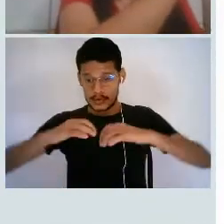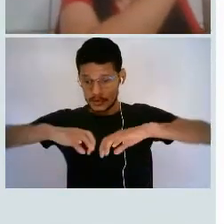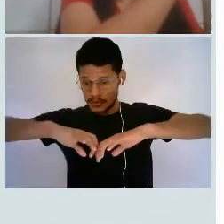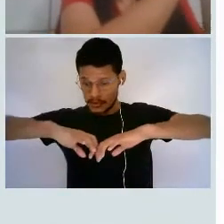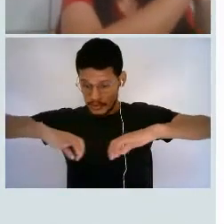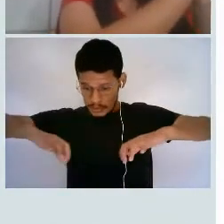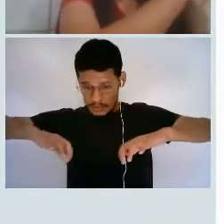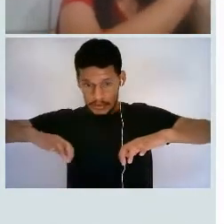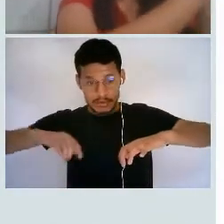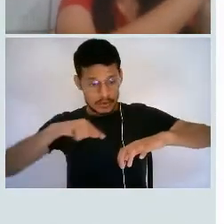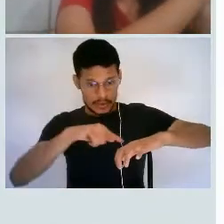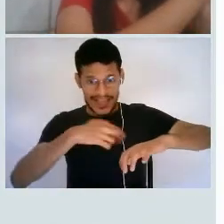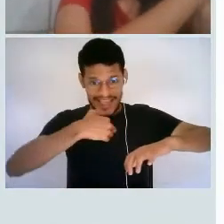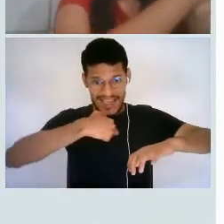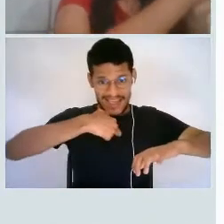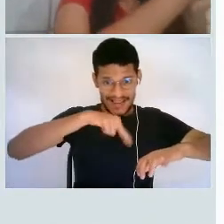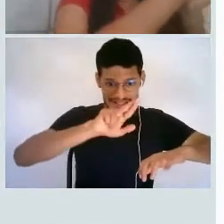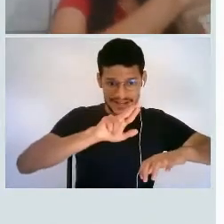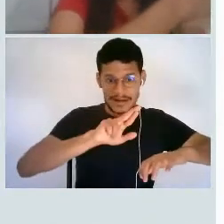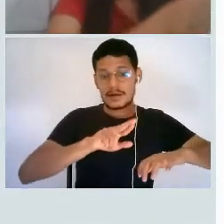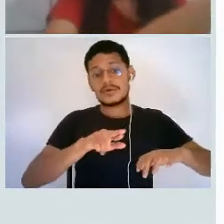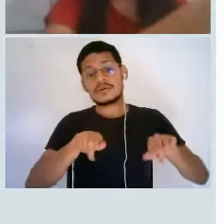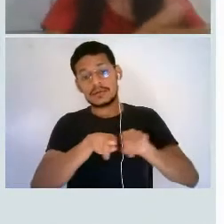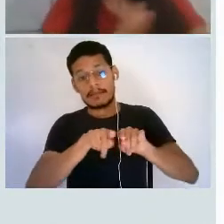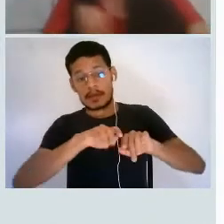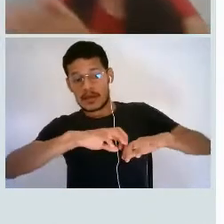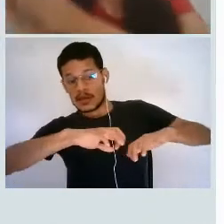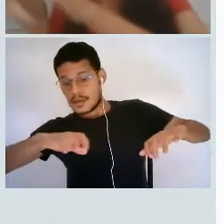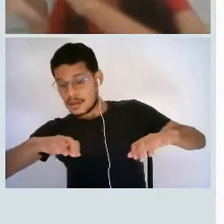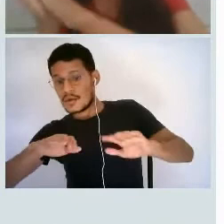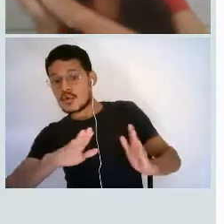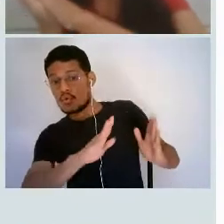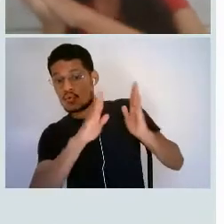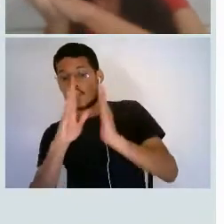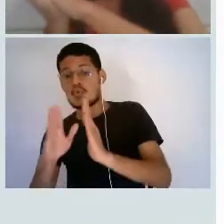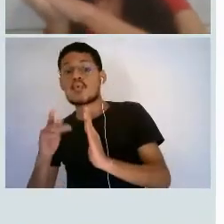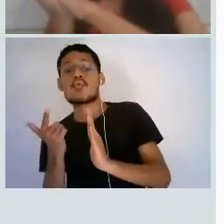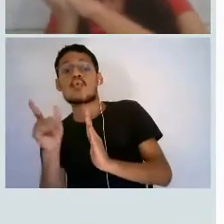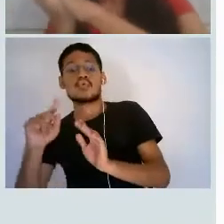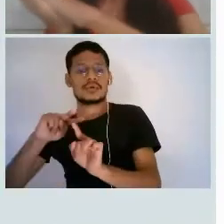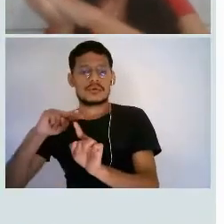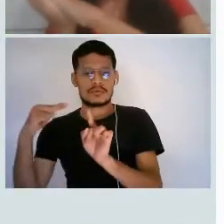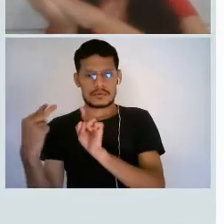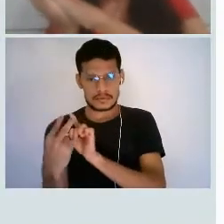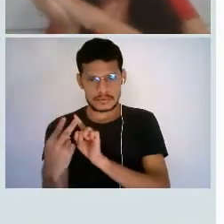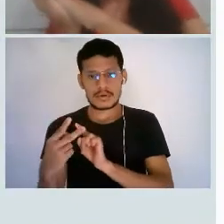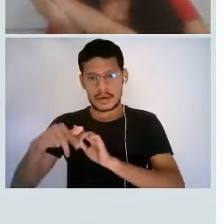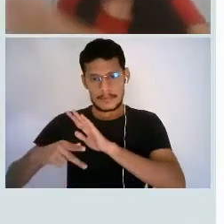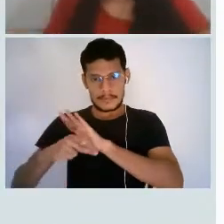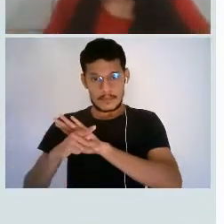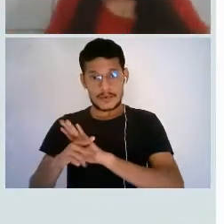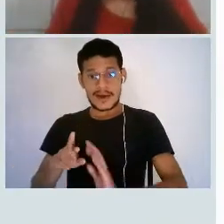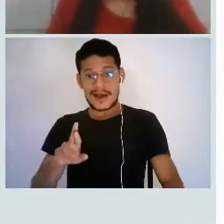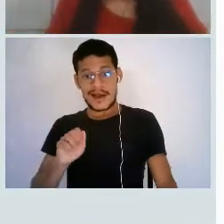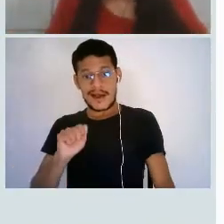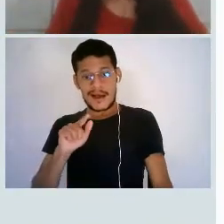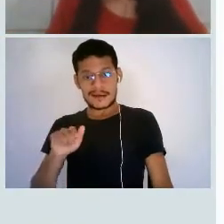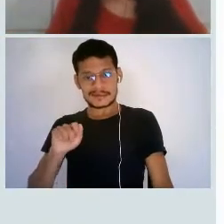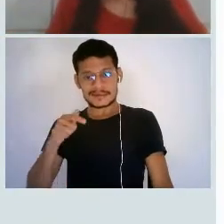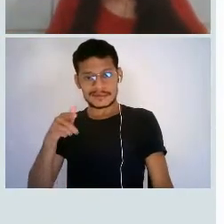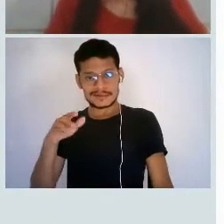questão religiosa para trazer o outro olhar, o olhar da razão.